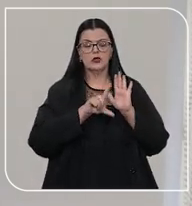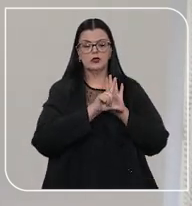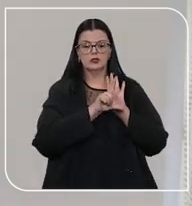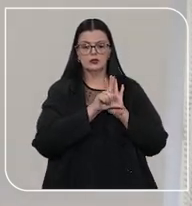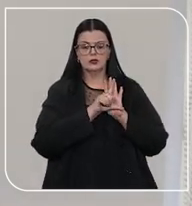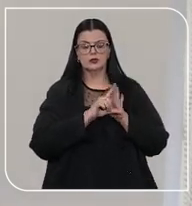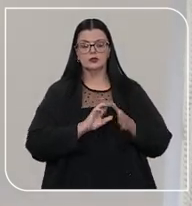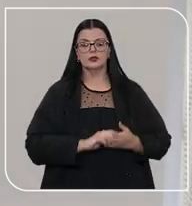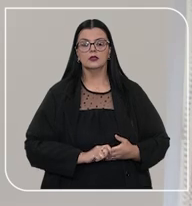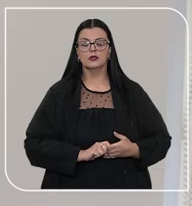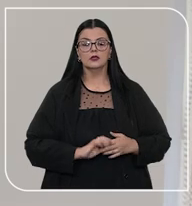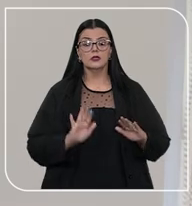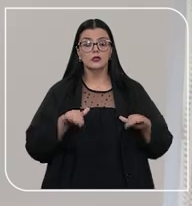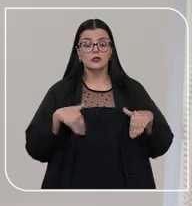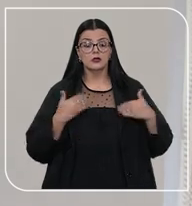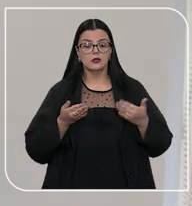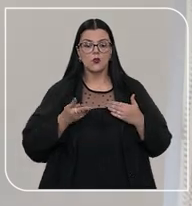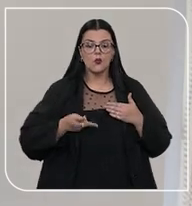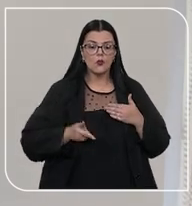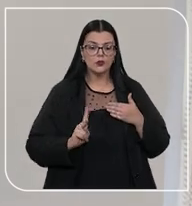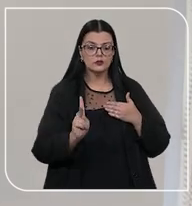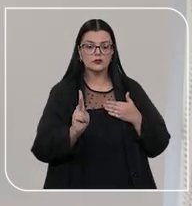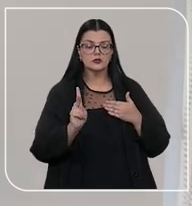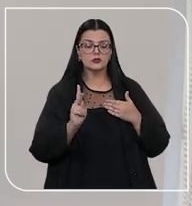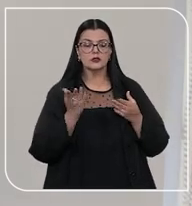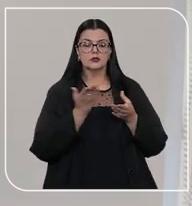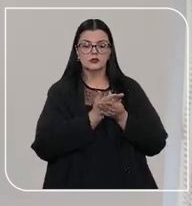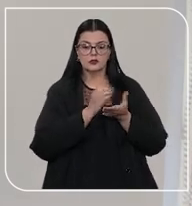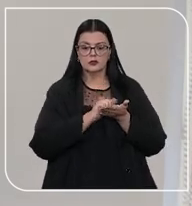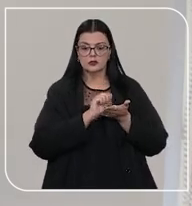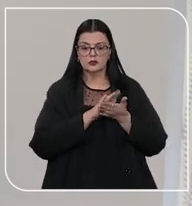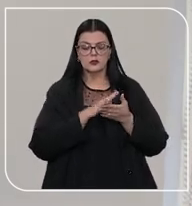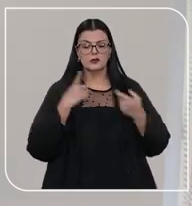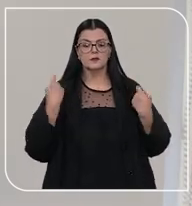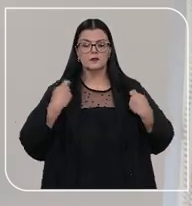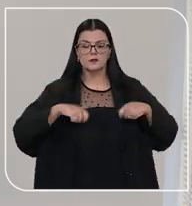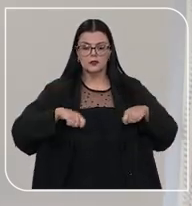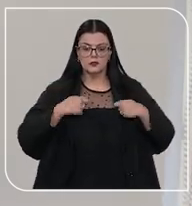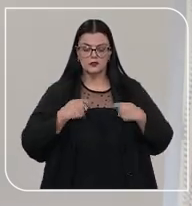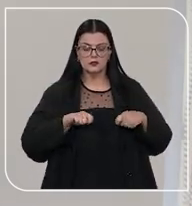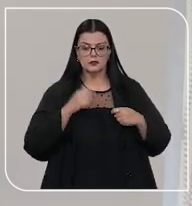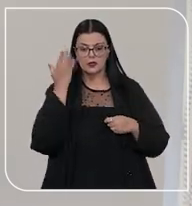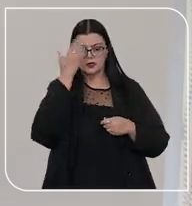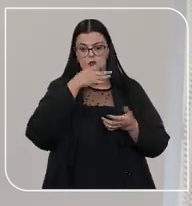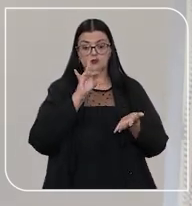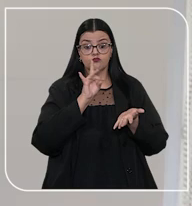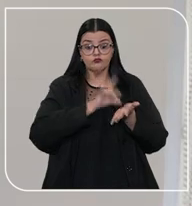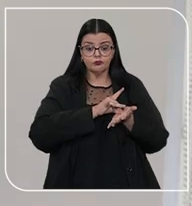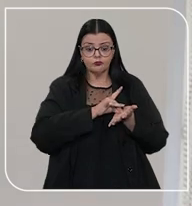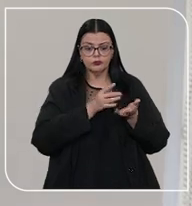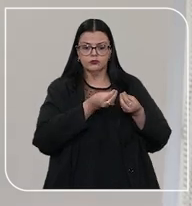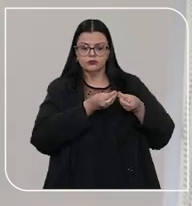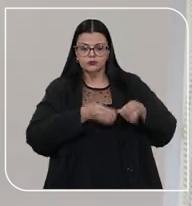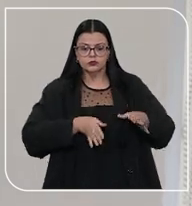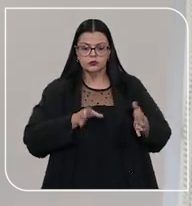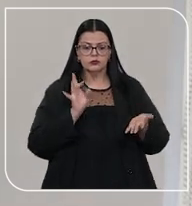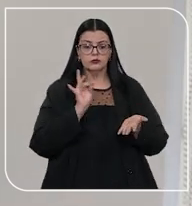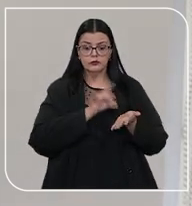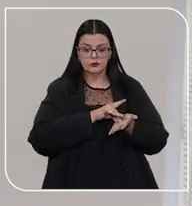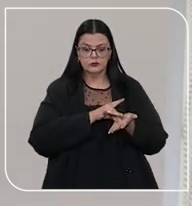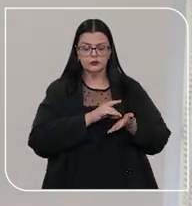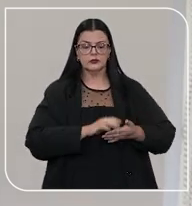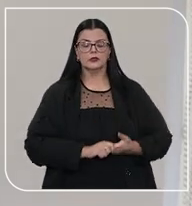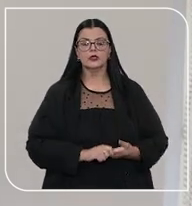lei anterior. Então, para se dar prosseguimento à ação, é imprescindível que tenha comprovação do